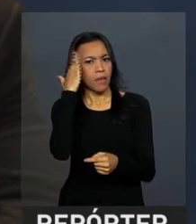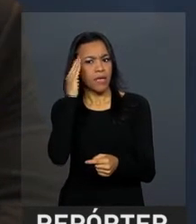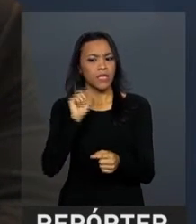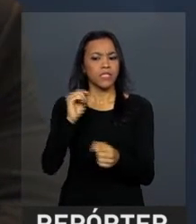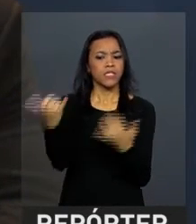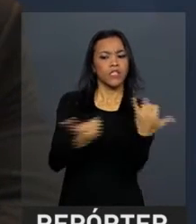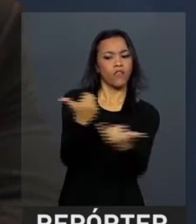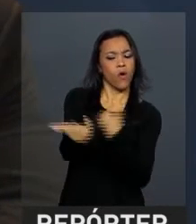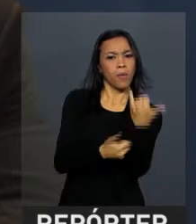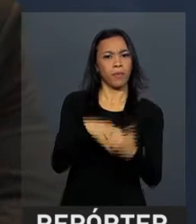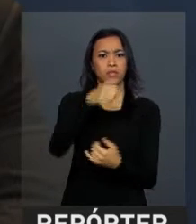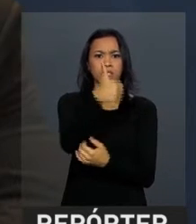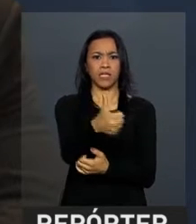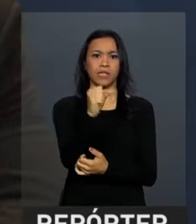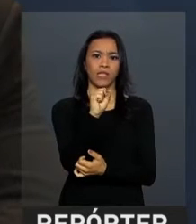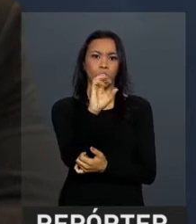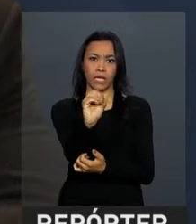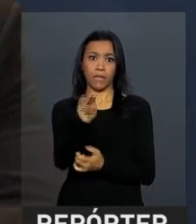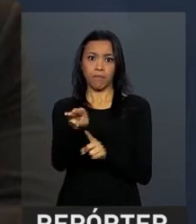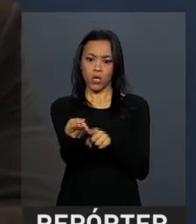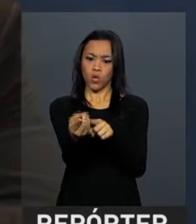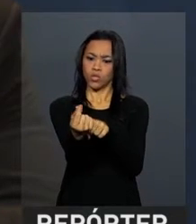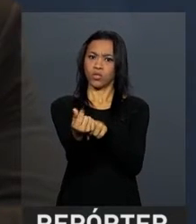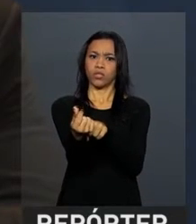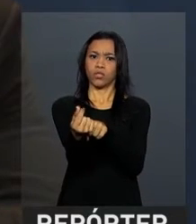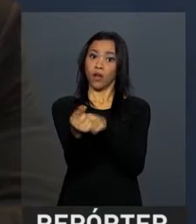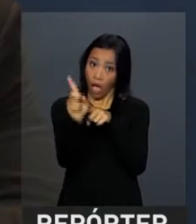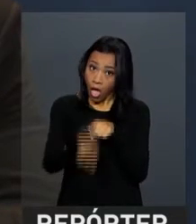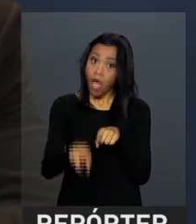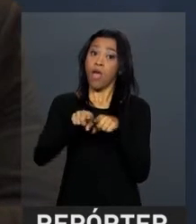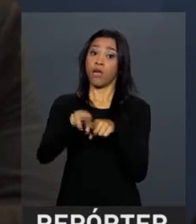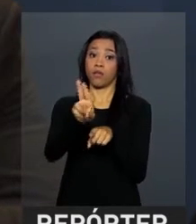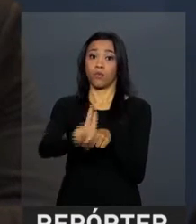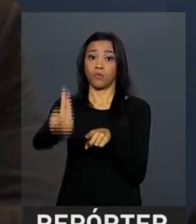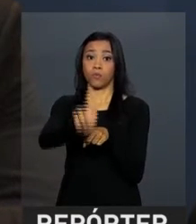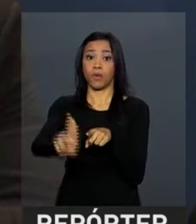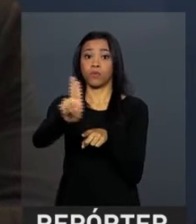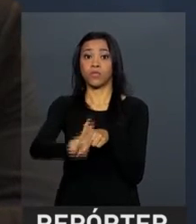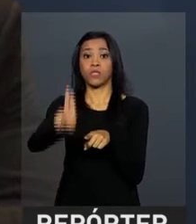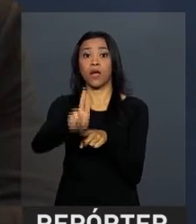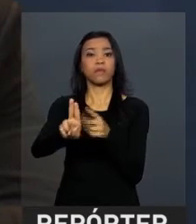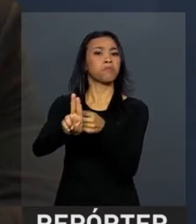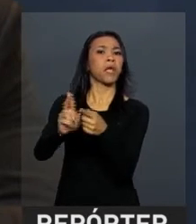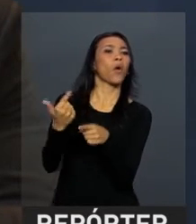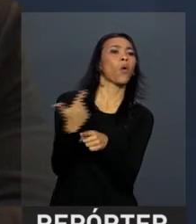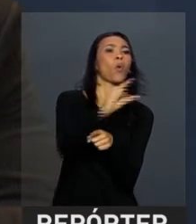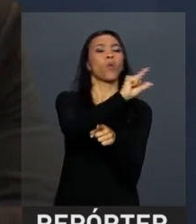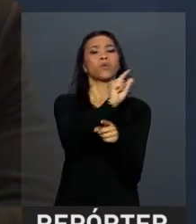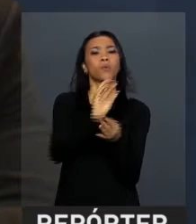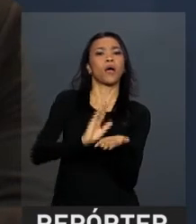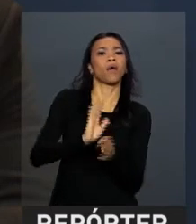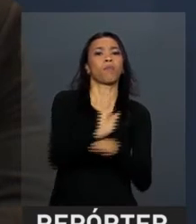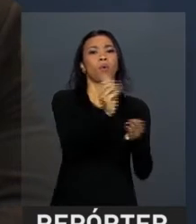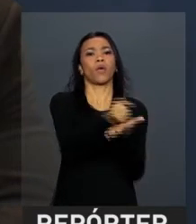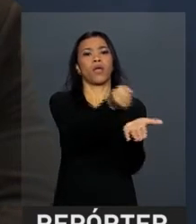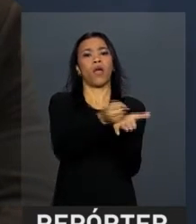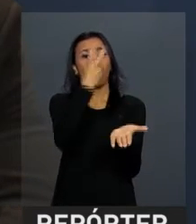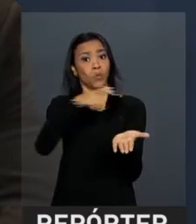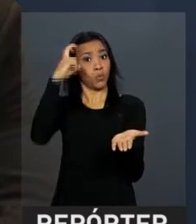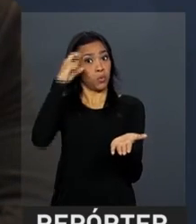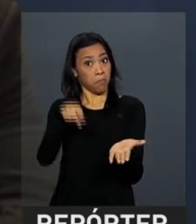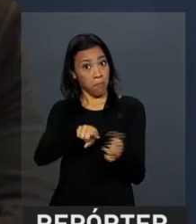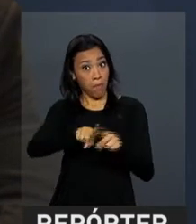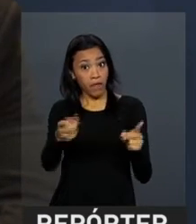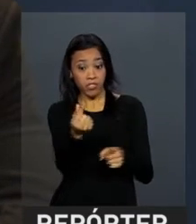180 milhões que deveriam ter sido utilizados para financiar a cultura, que foram utilizados